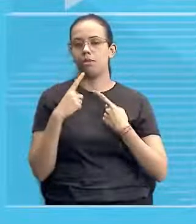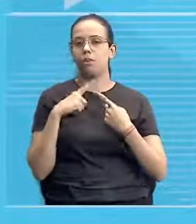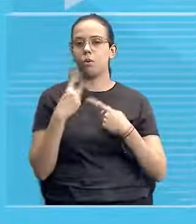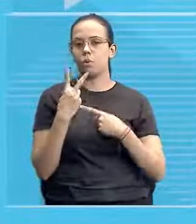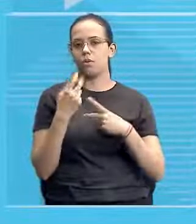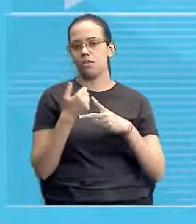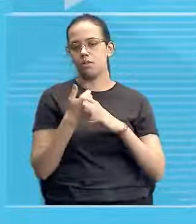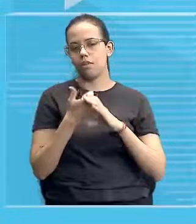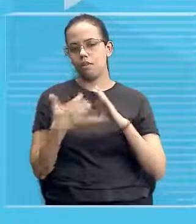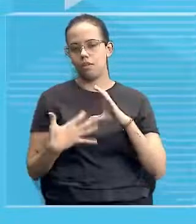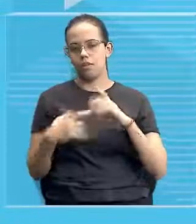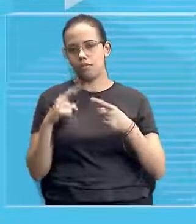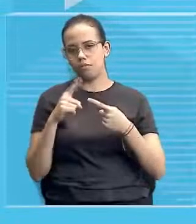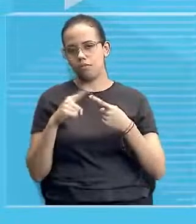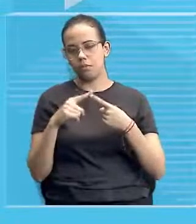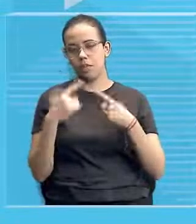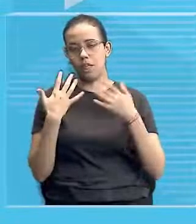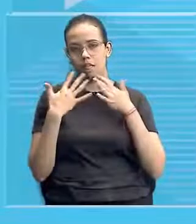e a cultura.